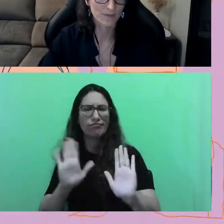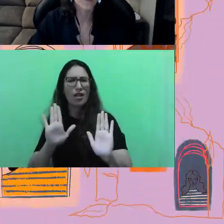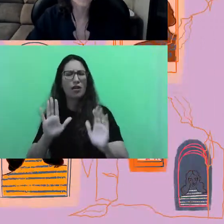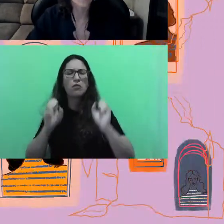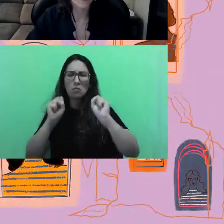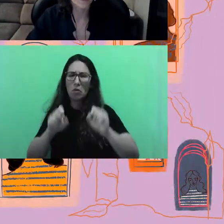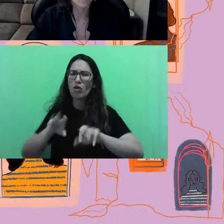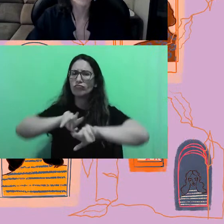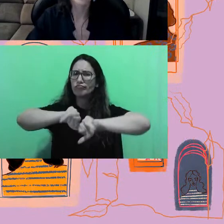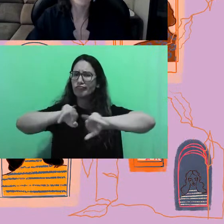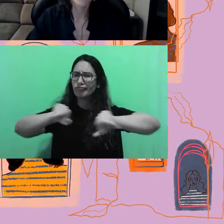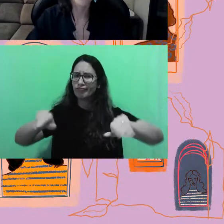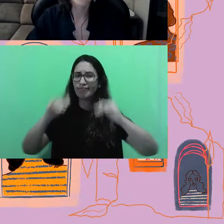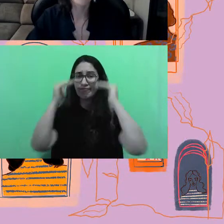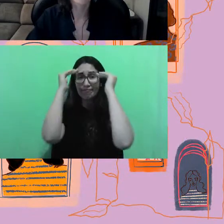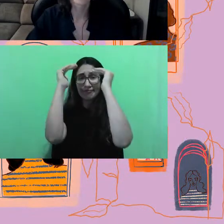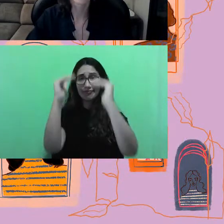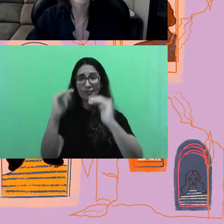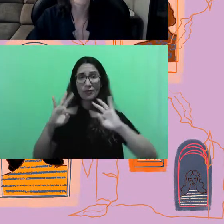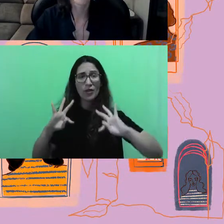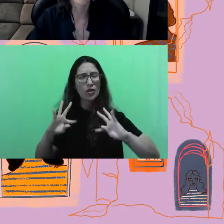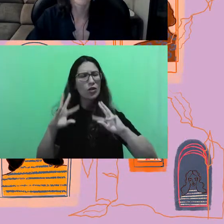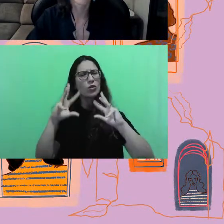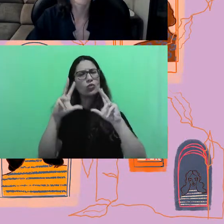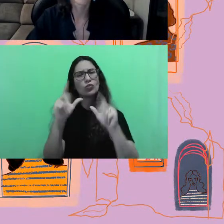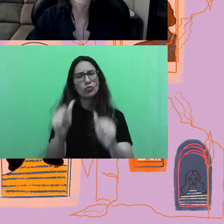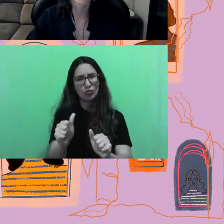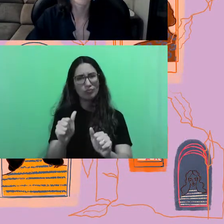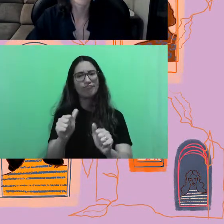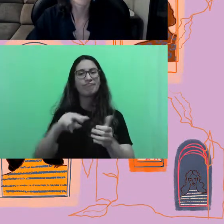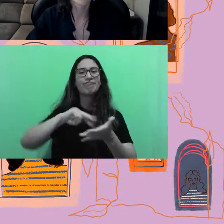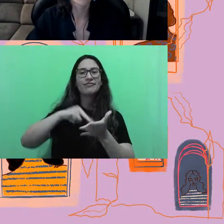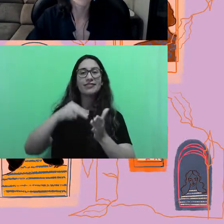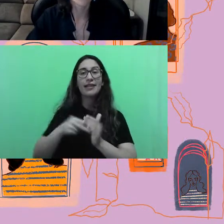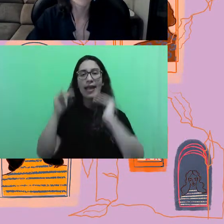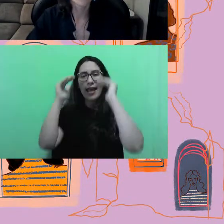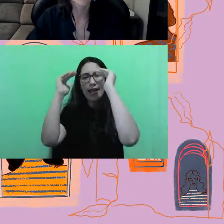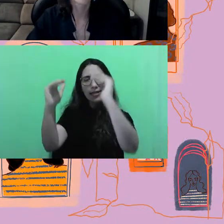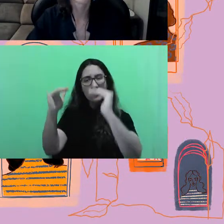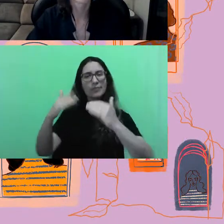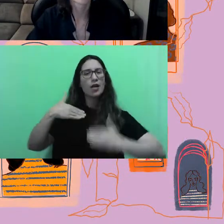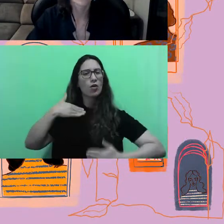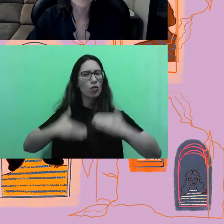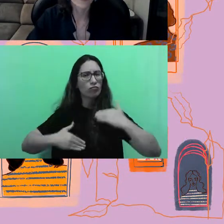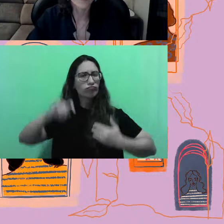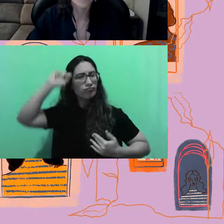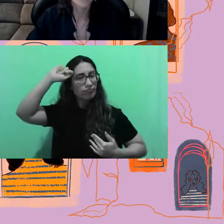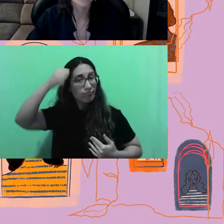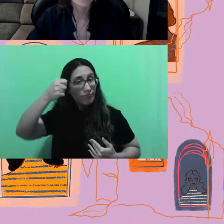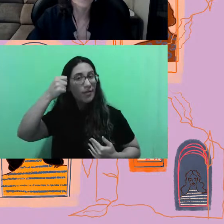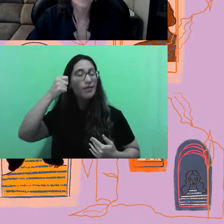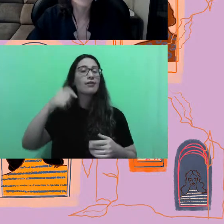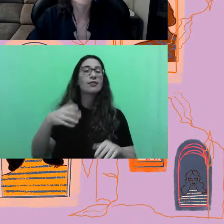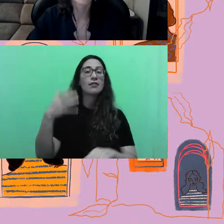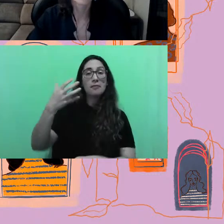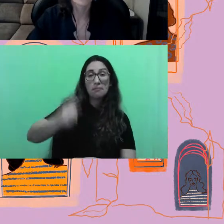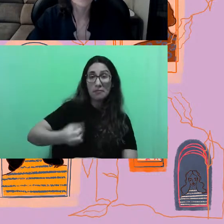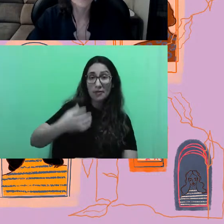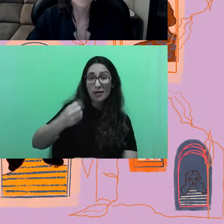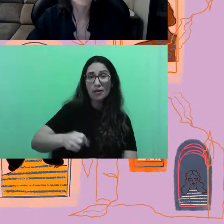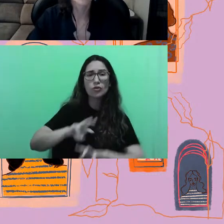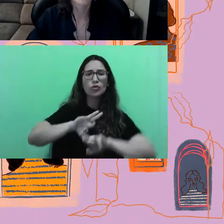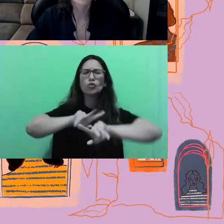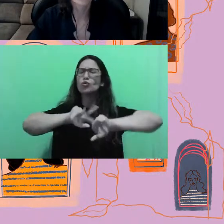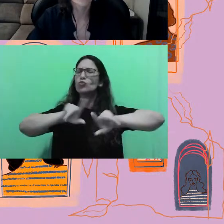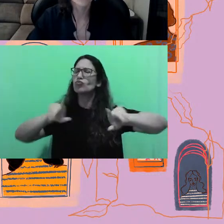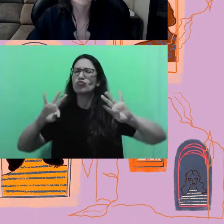integral às pessoas todas. E isso significa respeitar corpos negros, respeitar corpos trans, respeitar corpos, todos